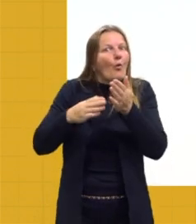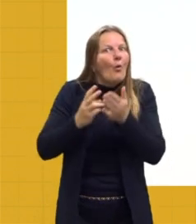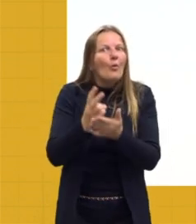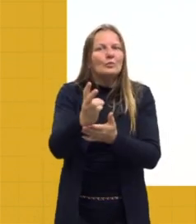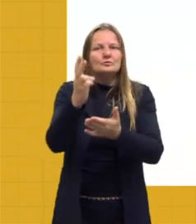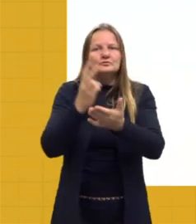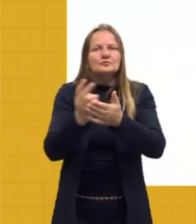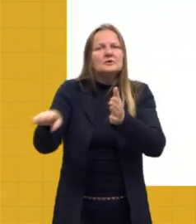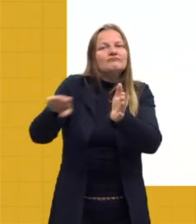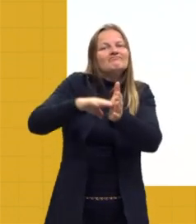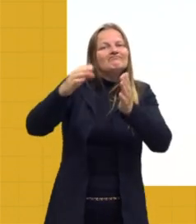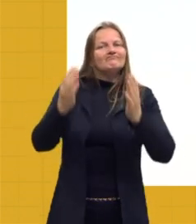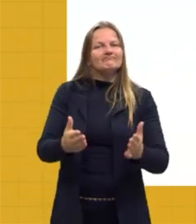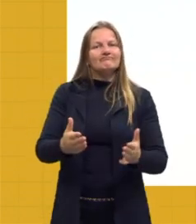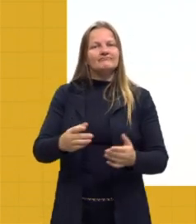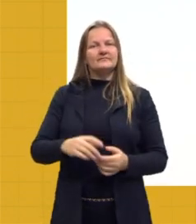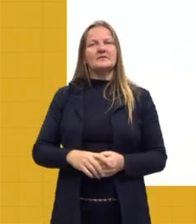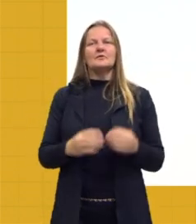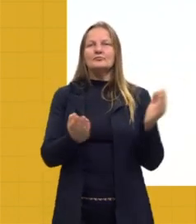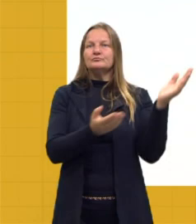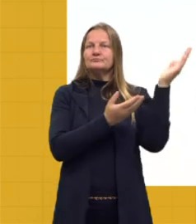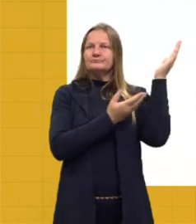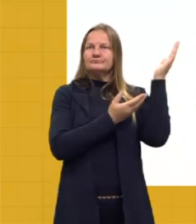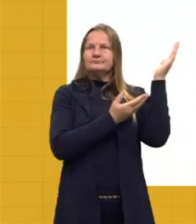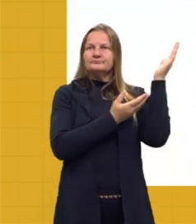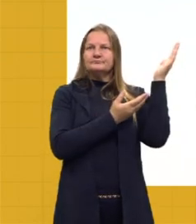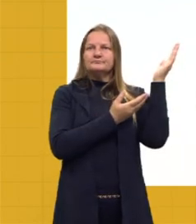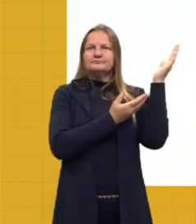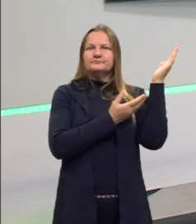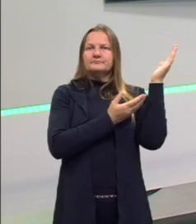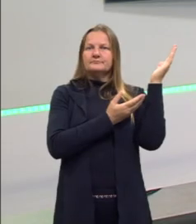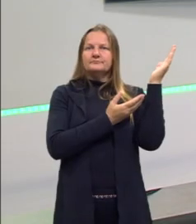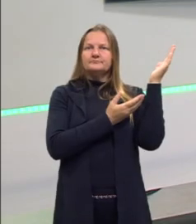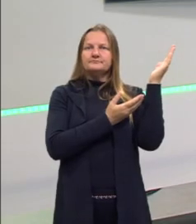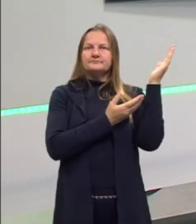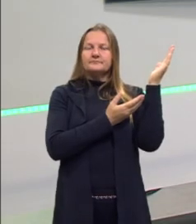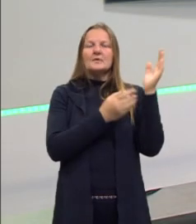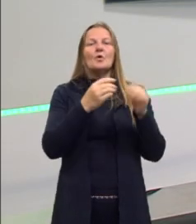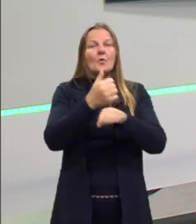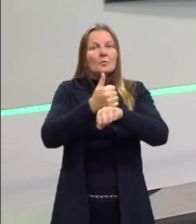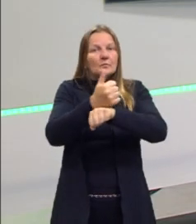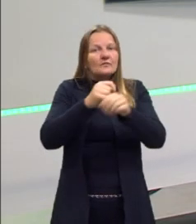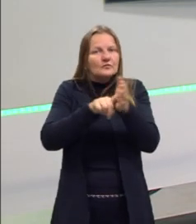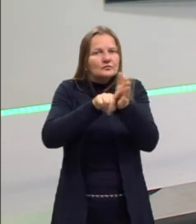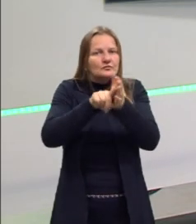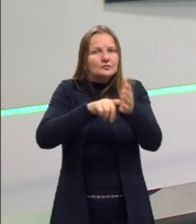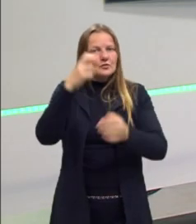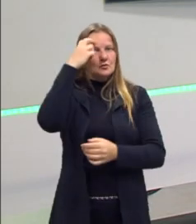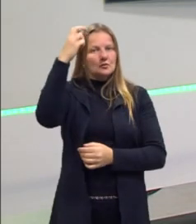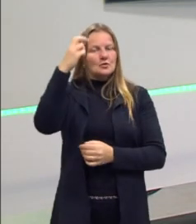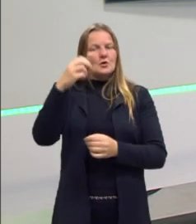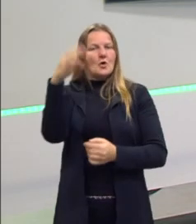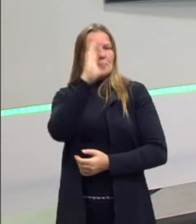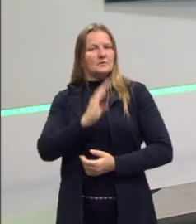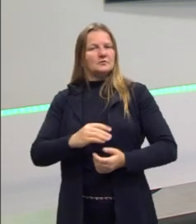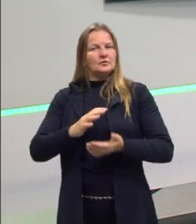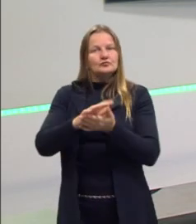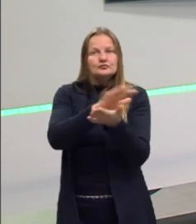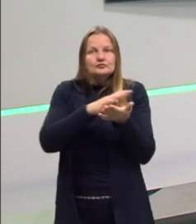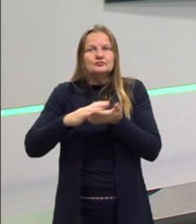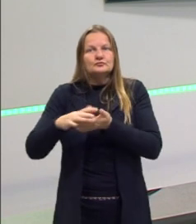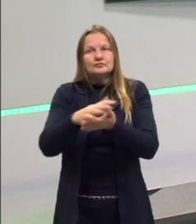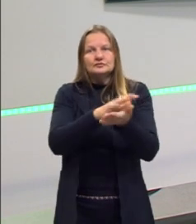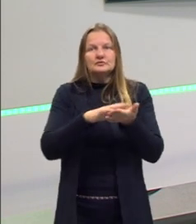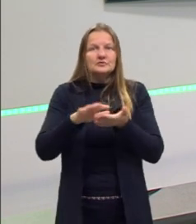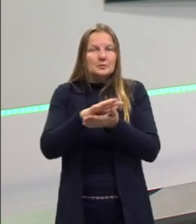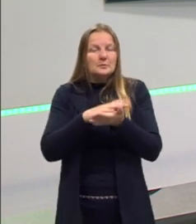e eu trouxe aqui uma parte de uma tragédia de um pesquisador um intelectual da brasilidade do Samba na